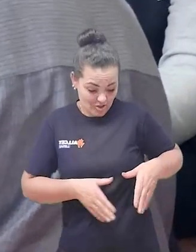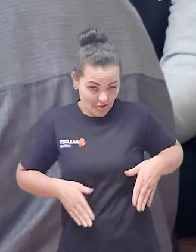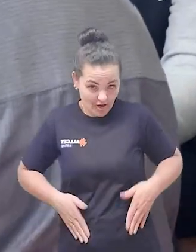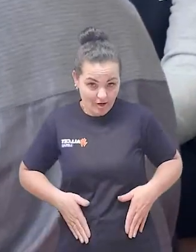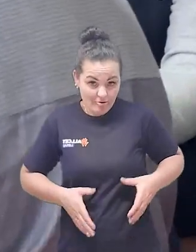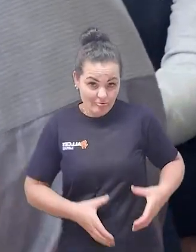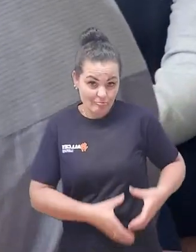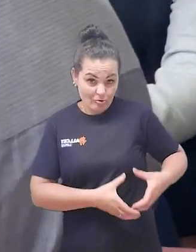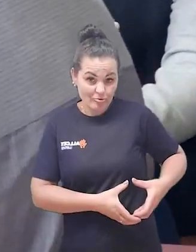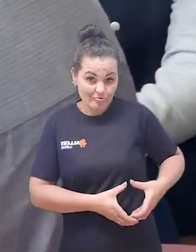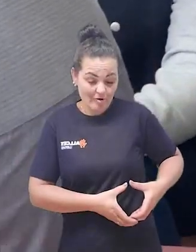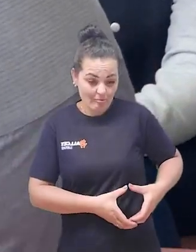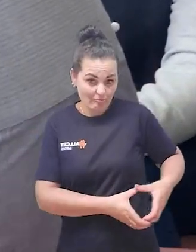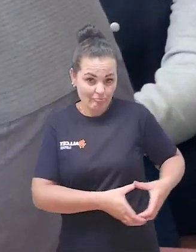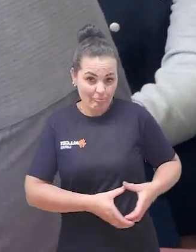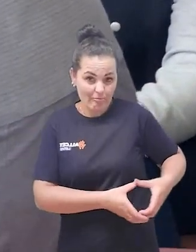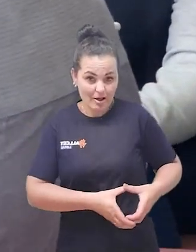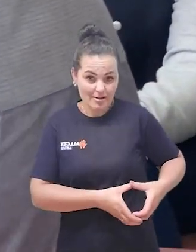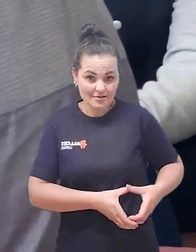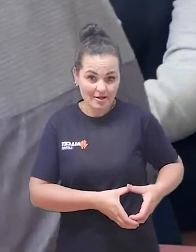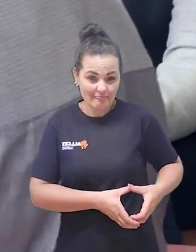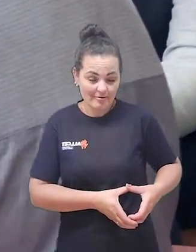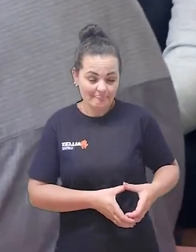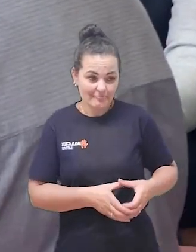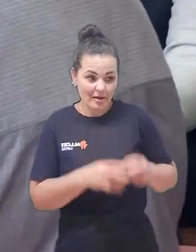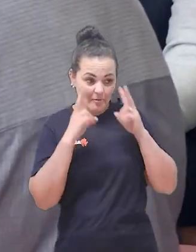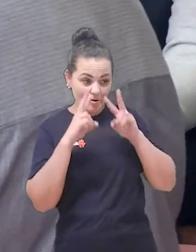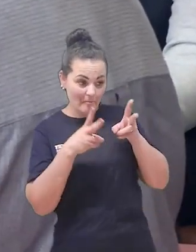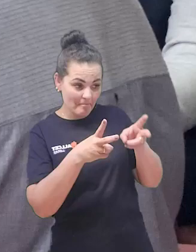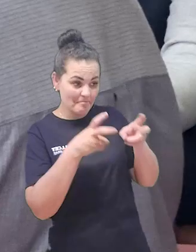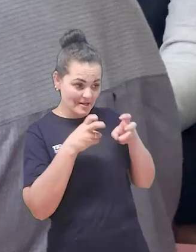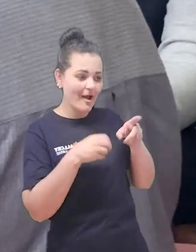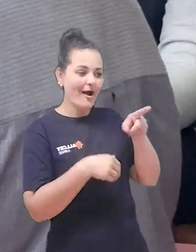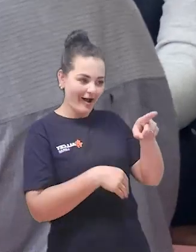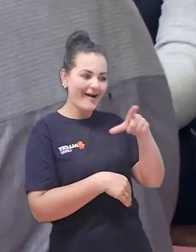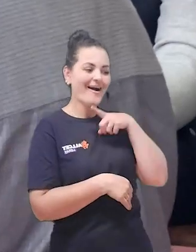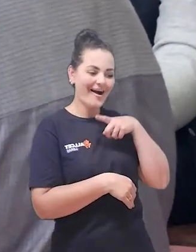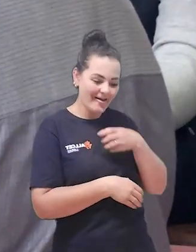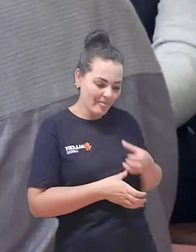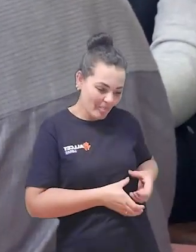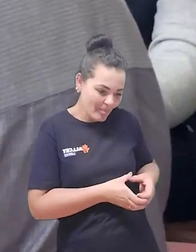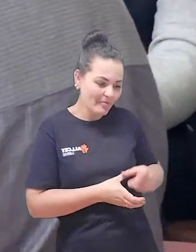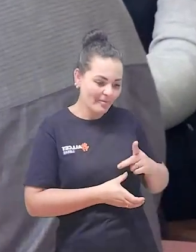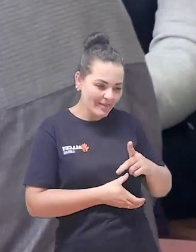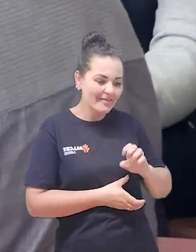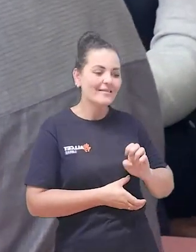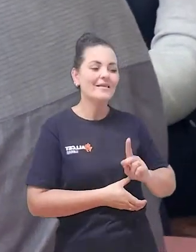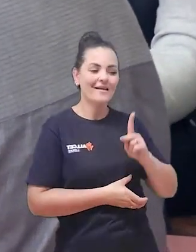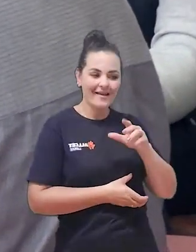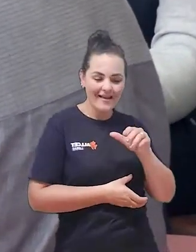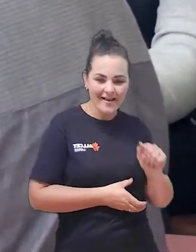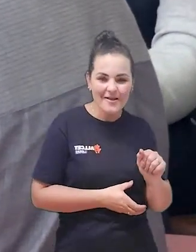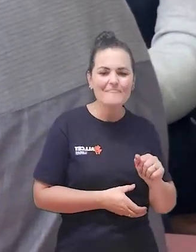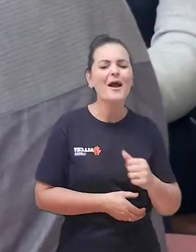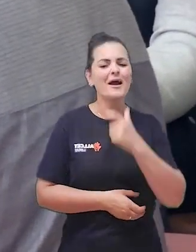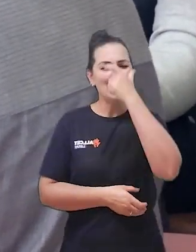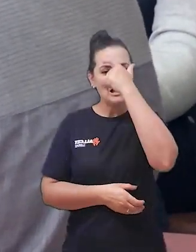ficava balançando. Então, todo mundo sabia quem tinha peca e quem jogava. Tinha gente muito boa,